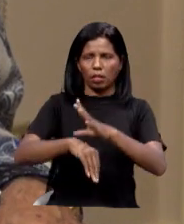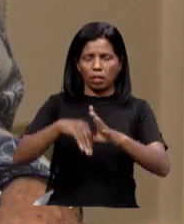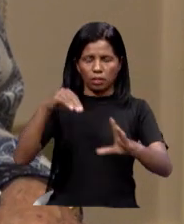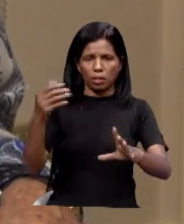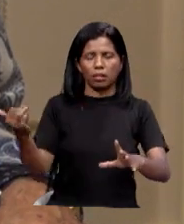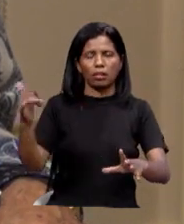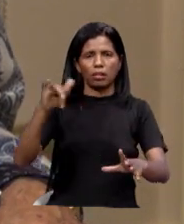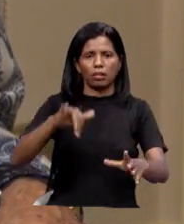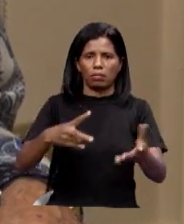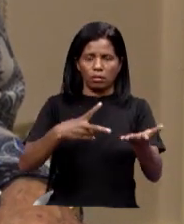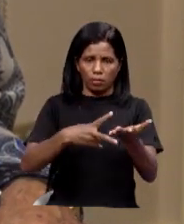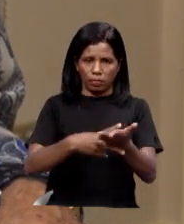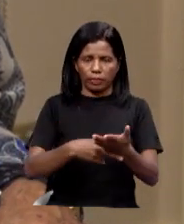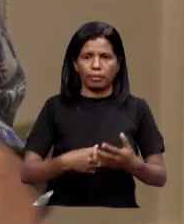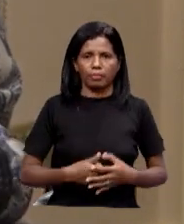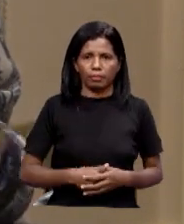passaporte.